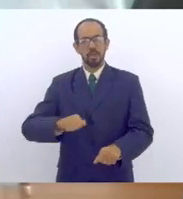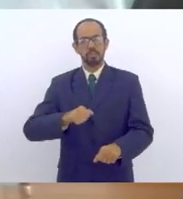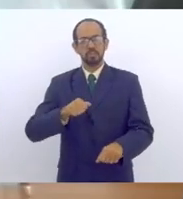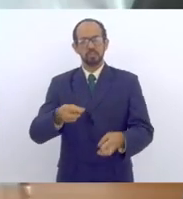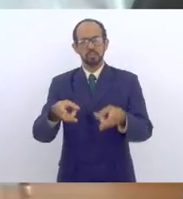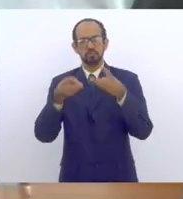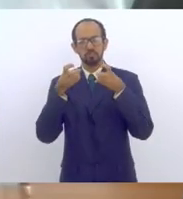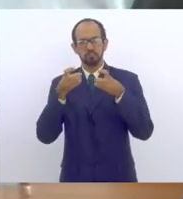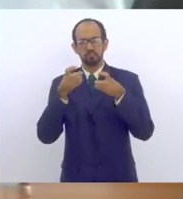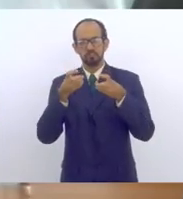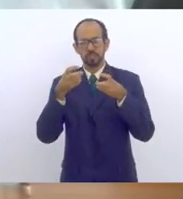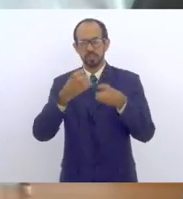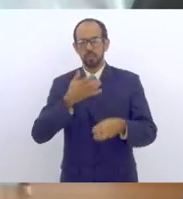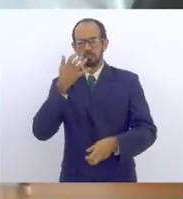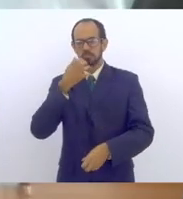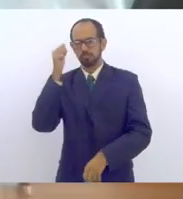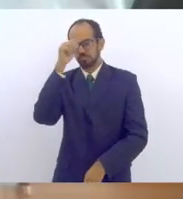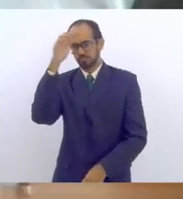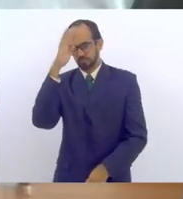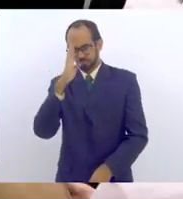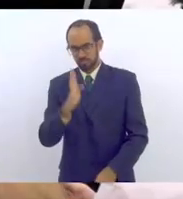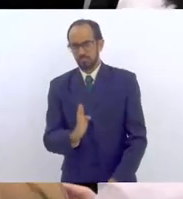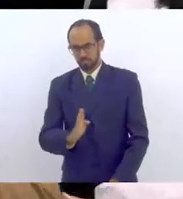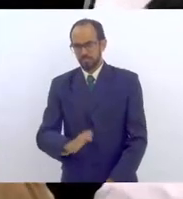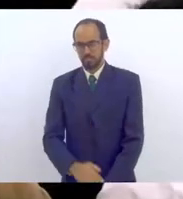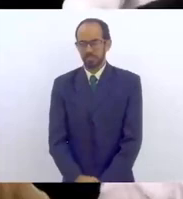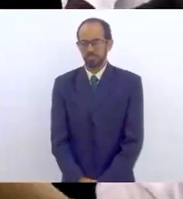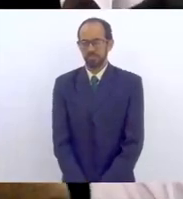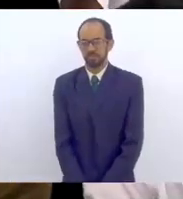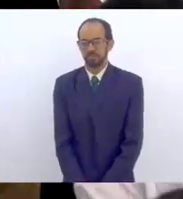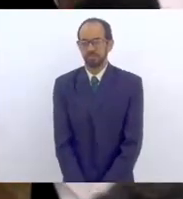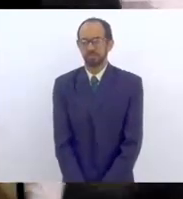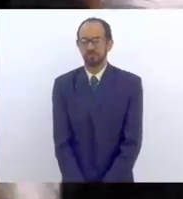brasileiro para a gente dar início à cerimônia obrigado